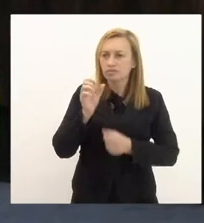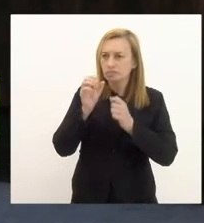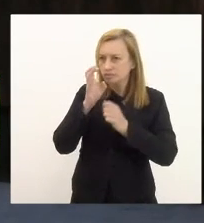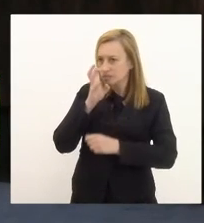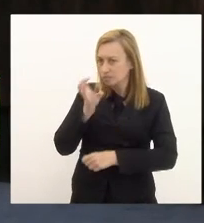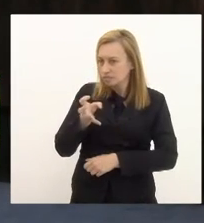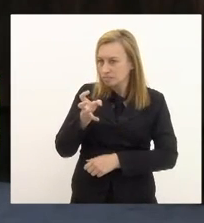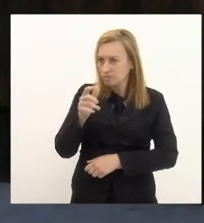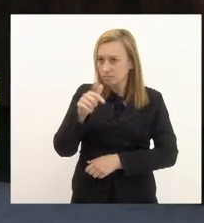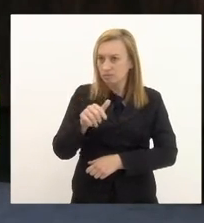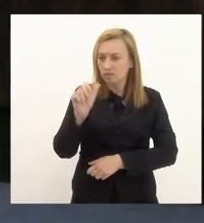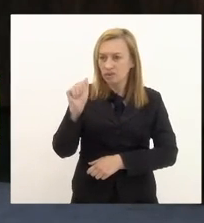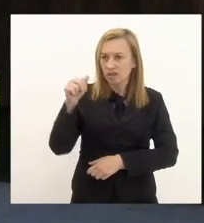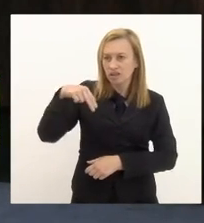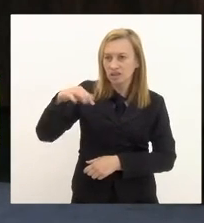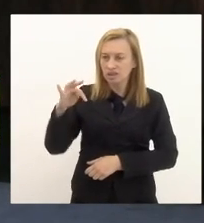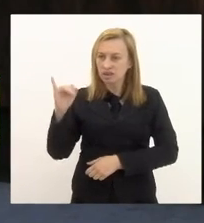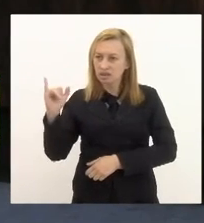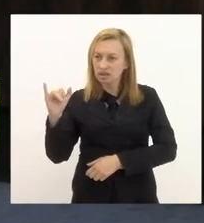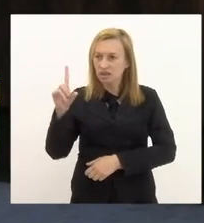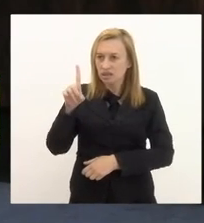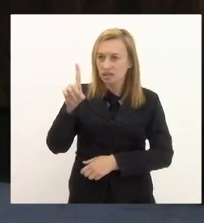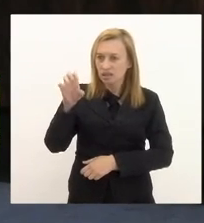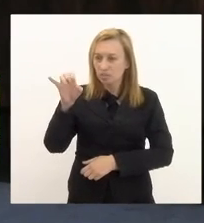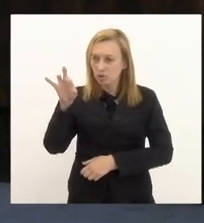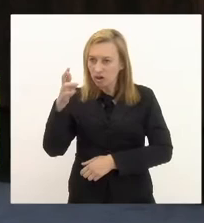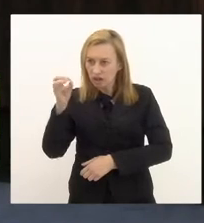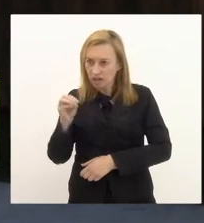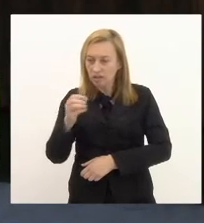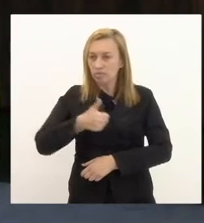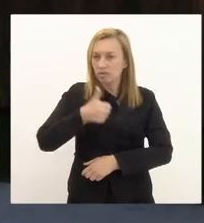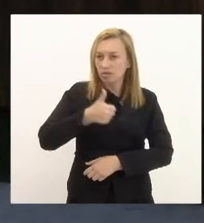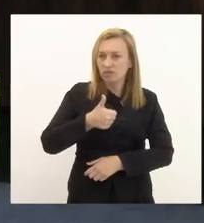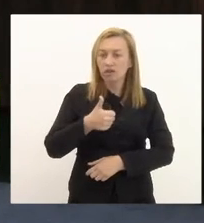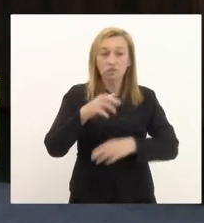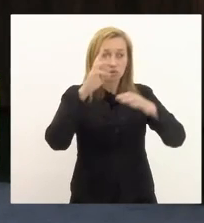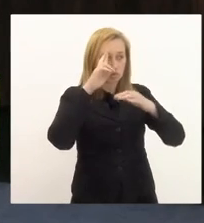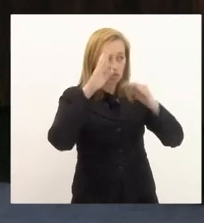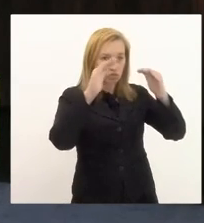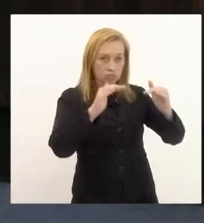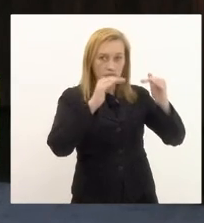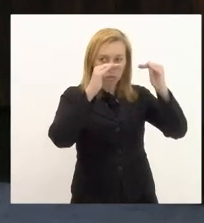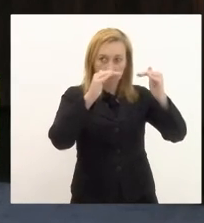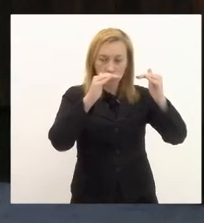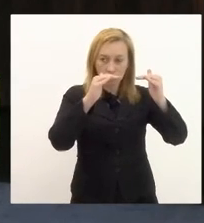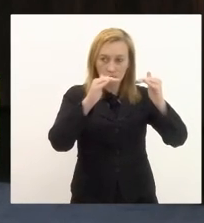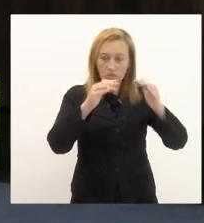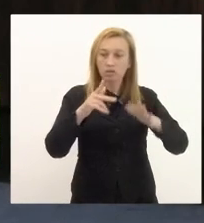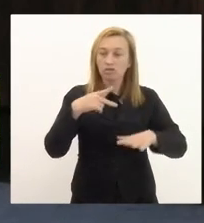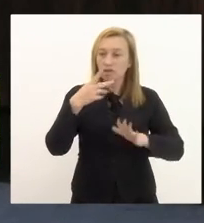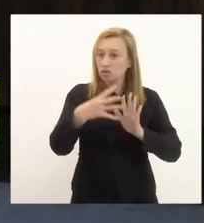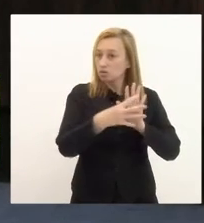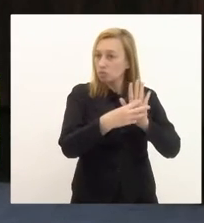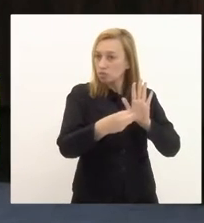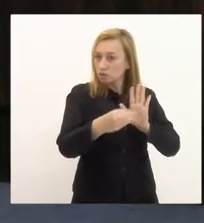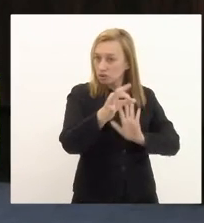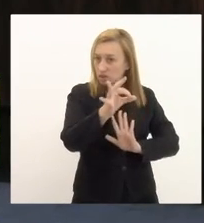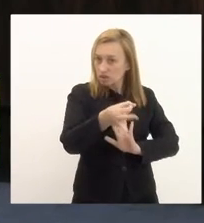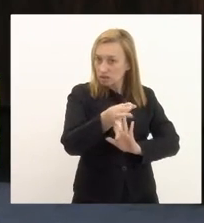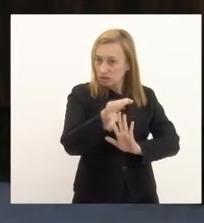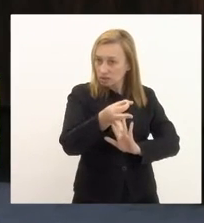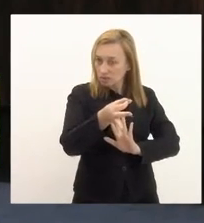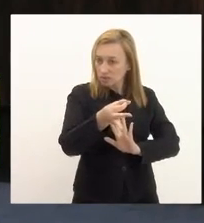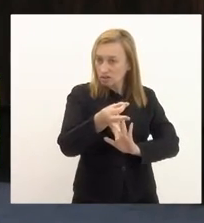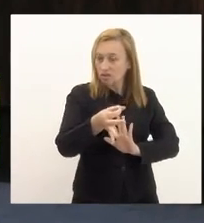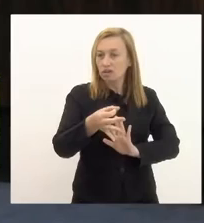Aqui Diante democrático Não é a primeira vez muito embora uma excelência esteja replicando o modelo exatamente que foi